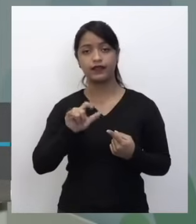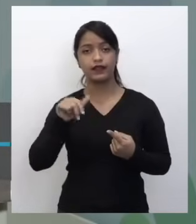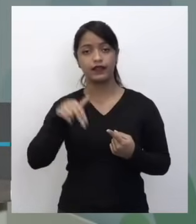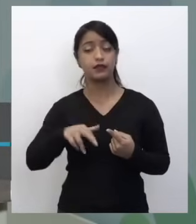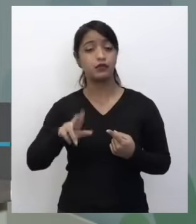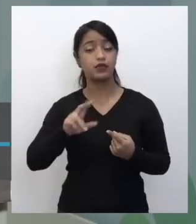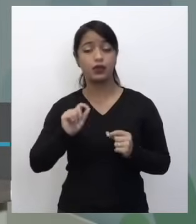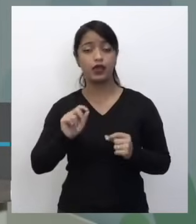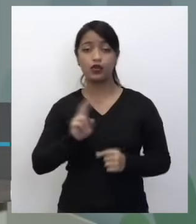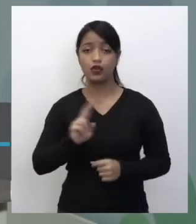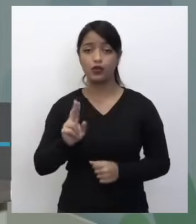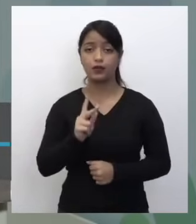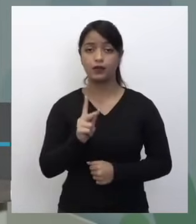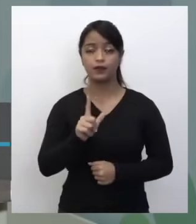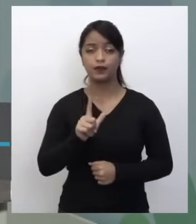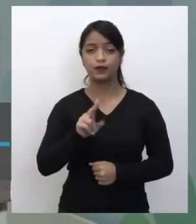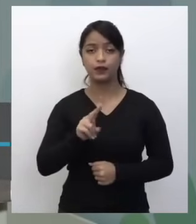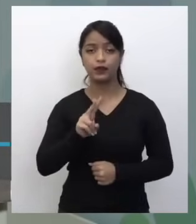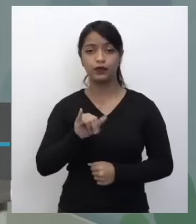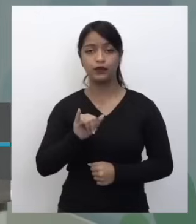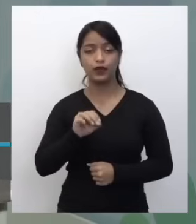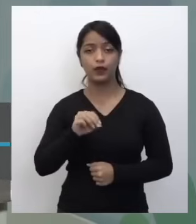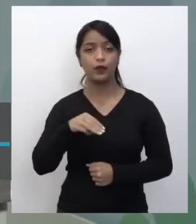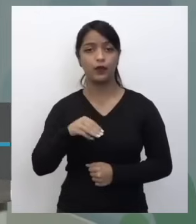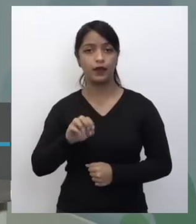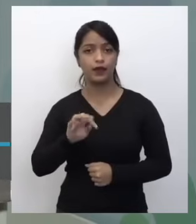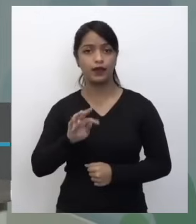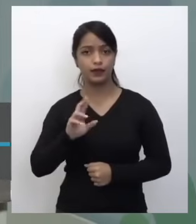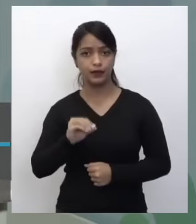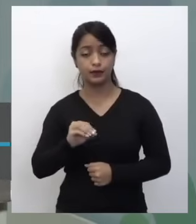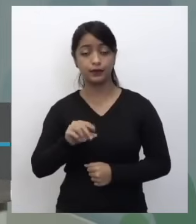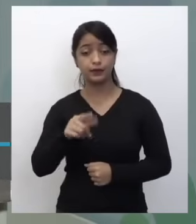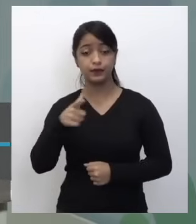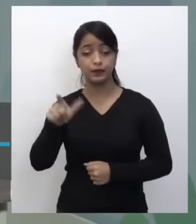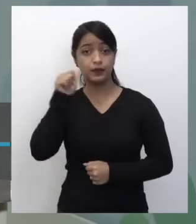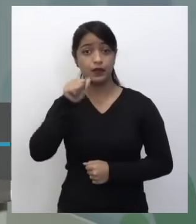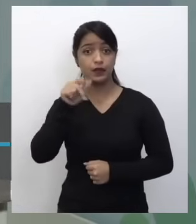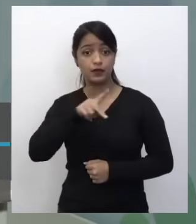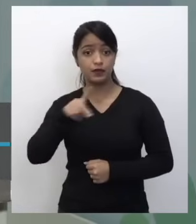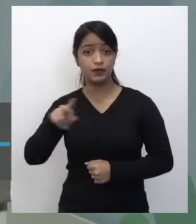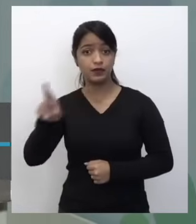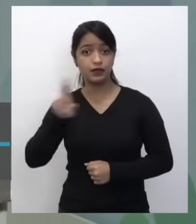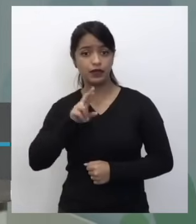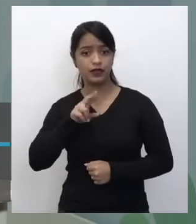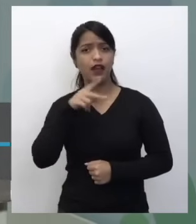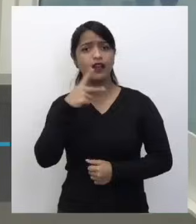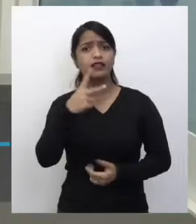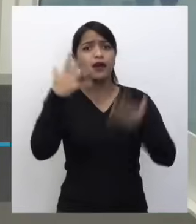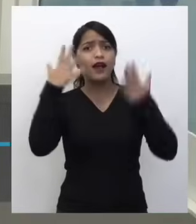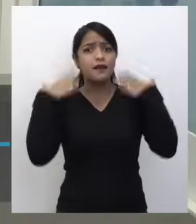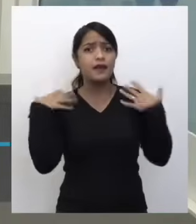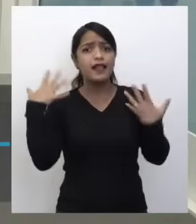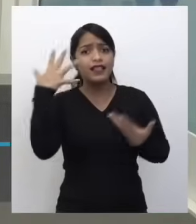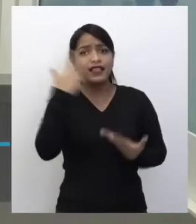Ó. E a professora Cristiane falou: professora Milene, como você teve coragem de cortar esse cabelo lindo?